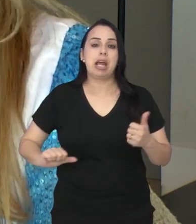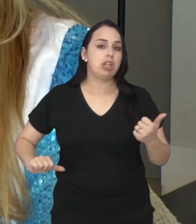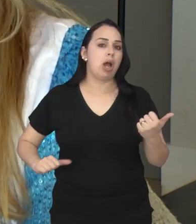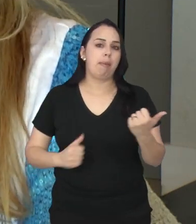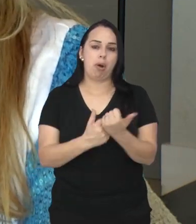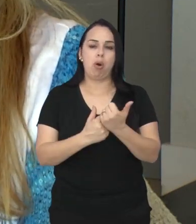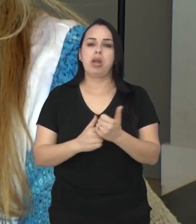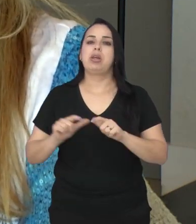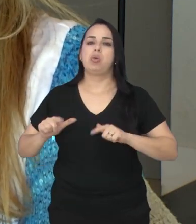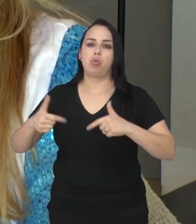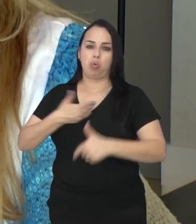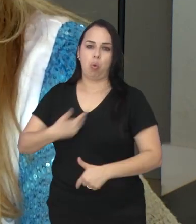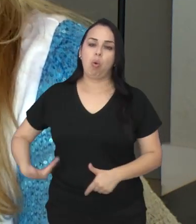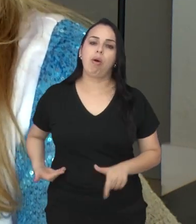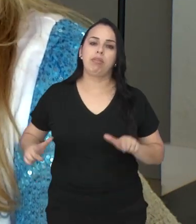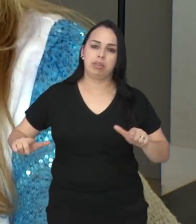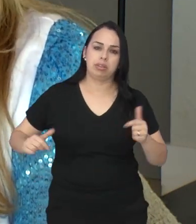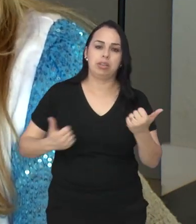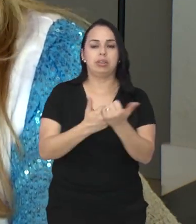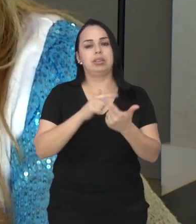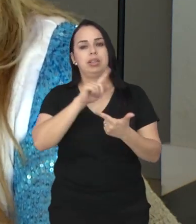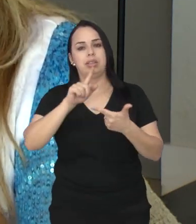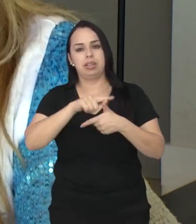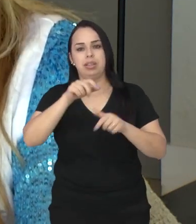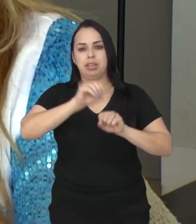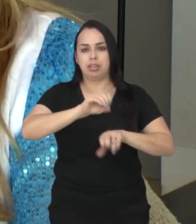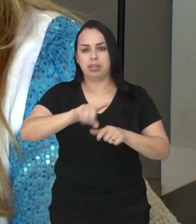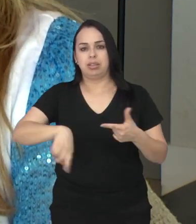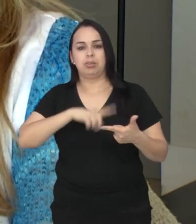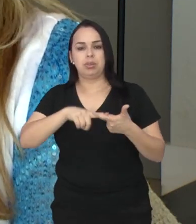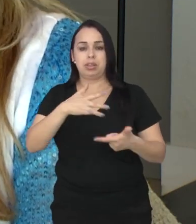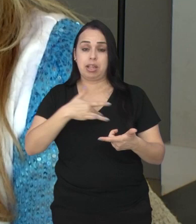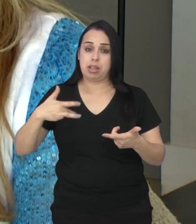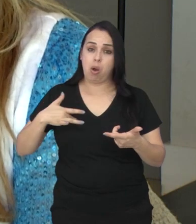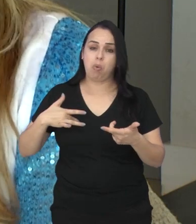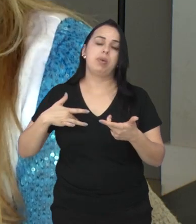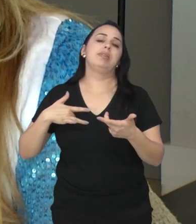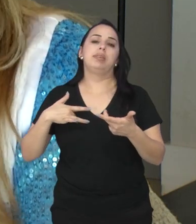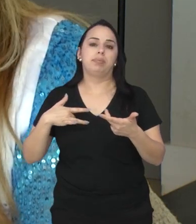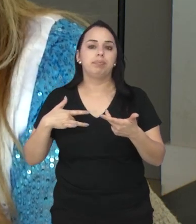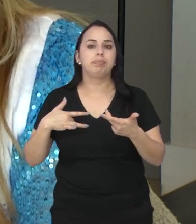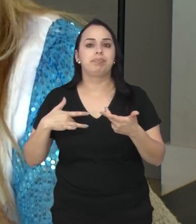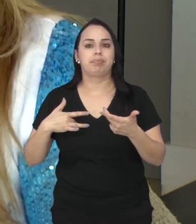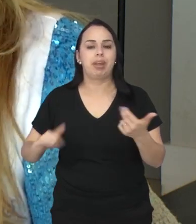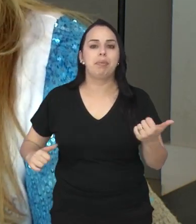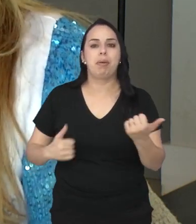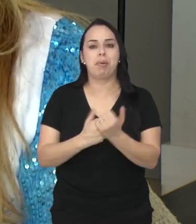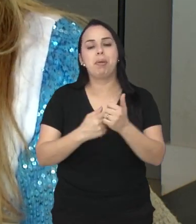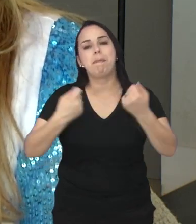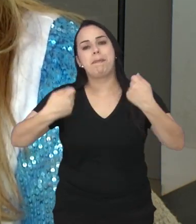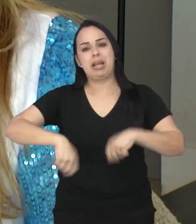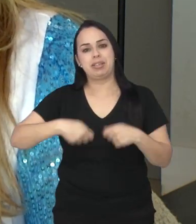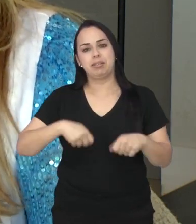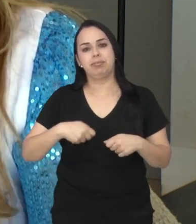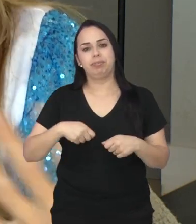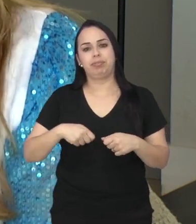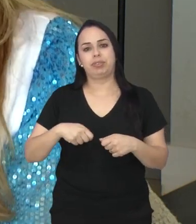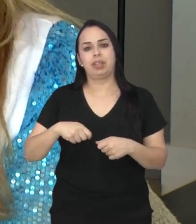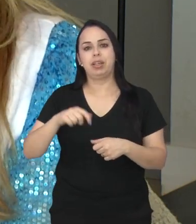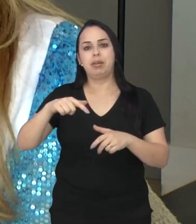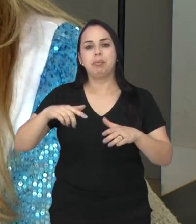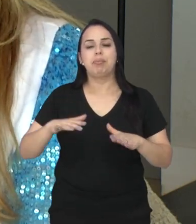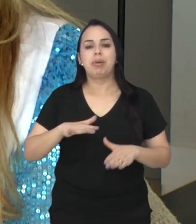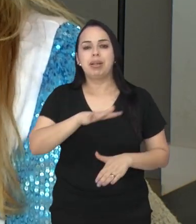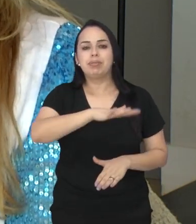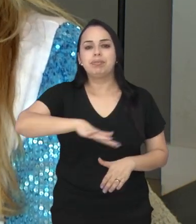muito amparo de políticas públicas, tanto com relação à parte de educação, quanto com relação à parte de saúde, justamente para, de todas